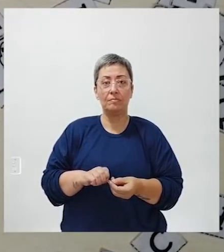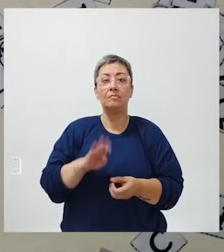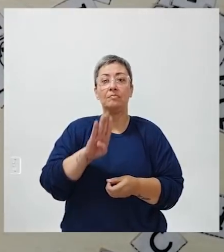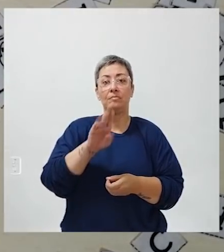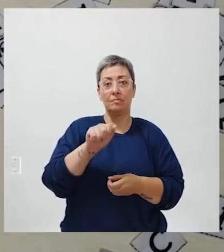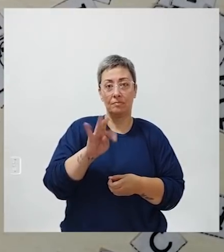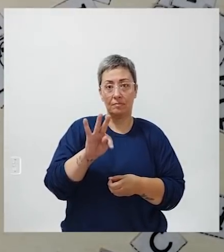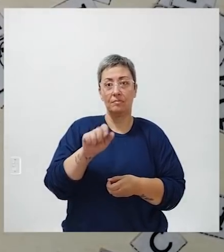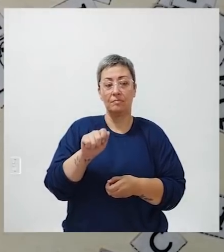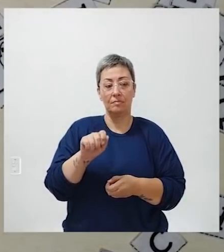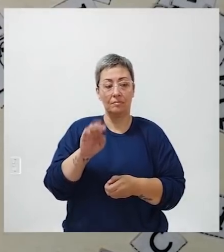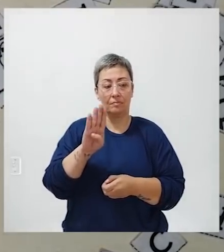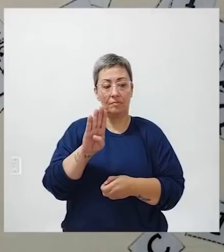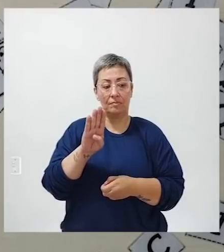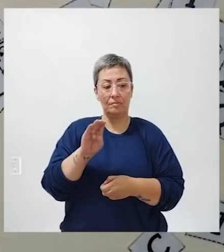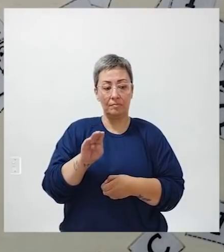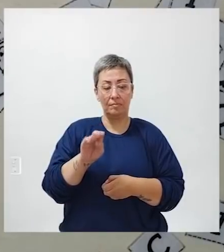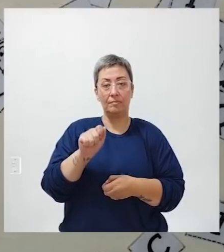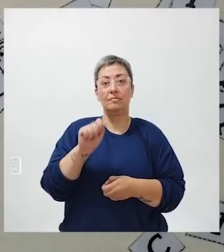Ba. Vamos ver?